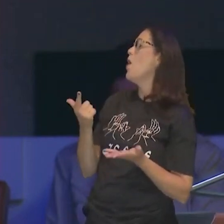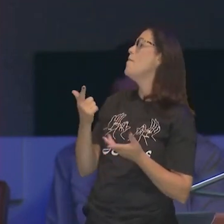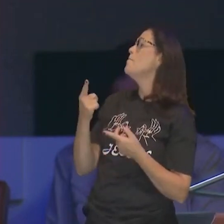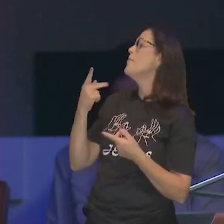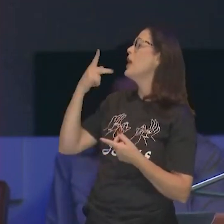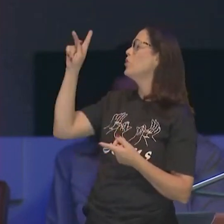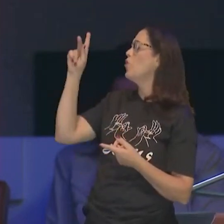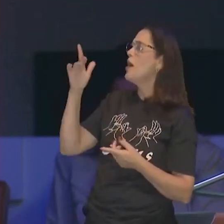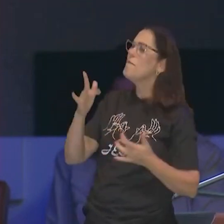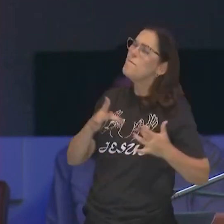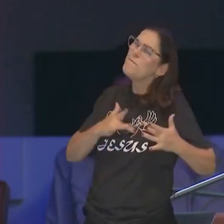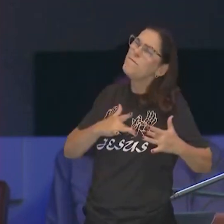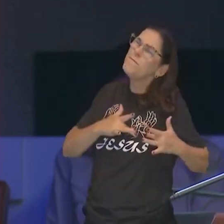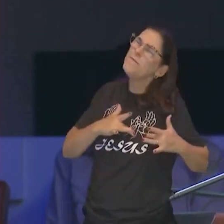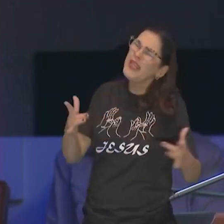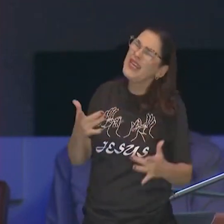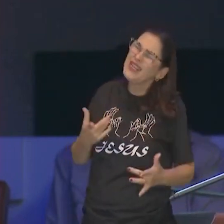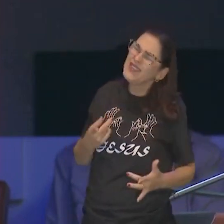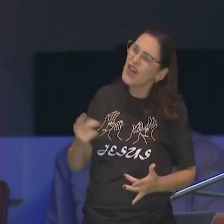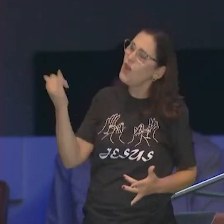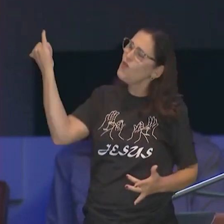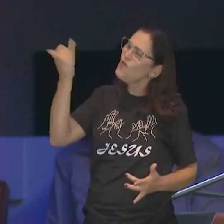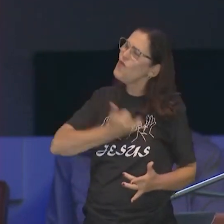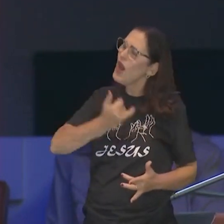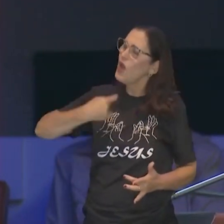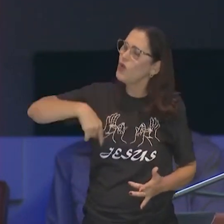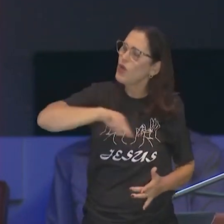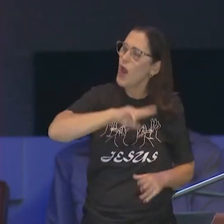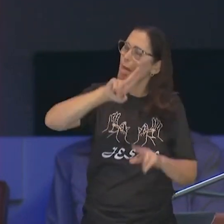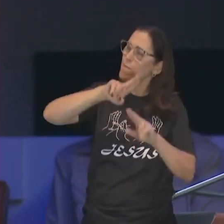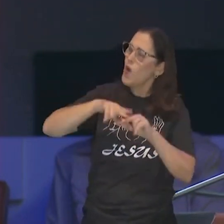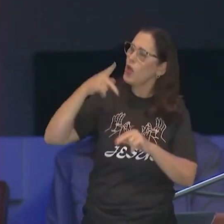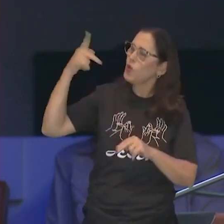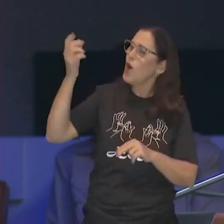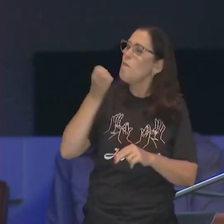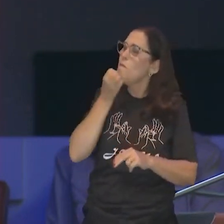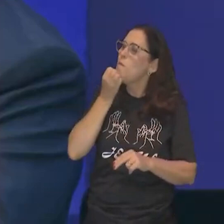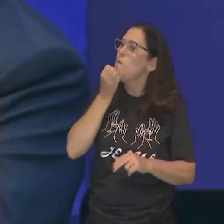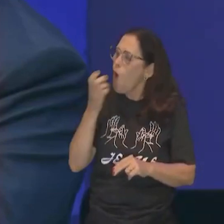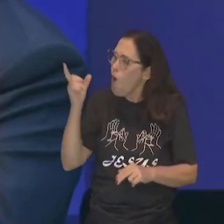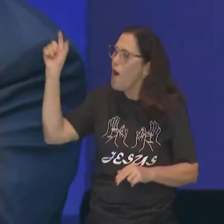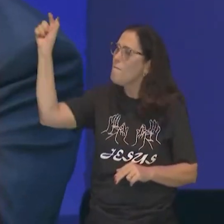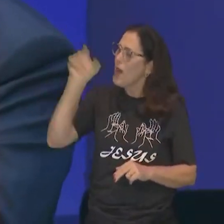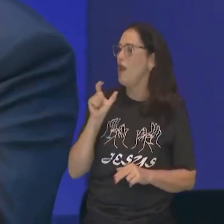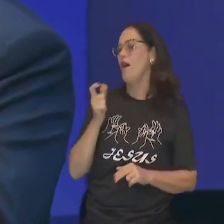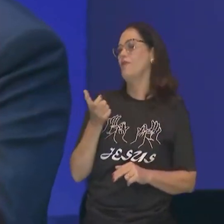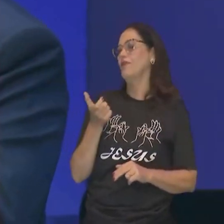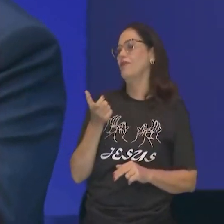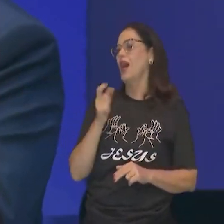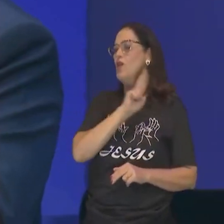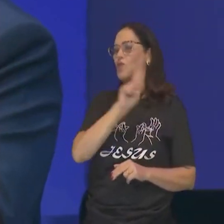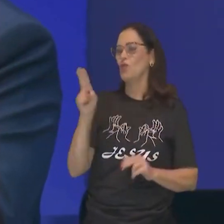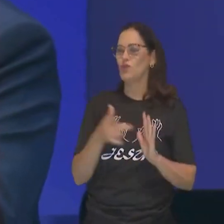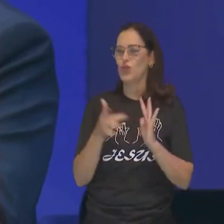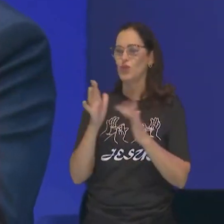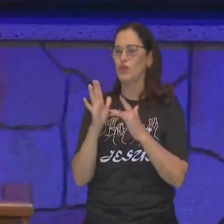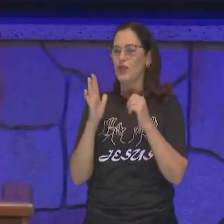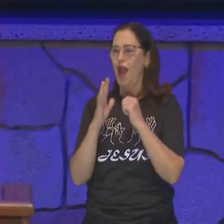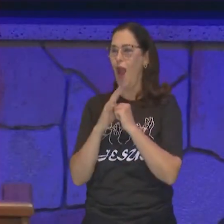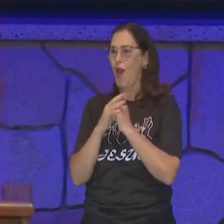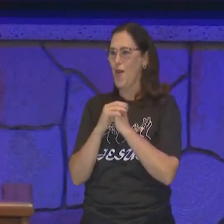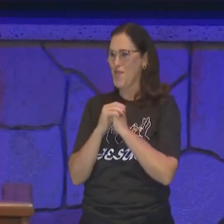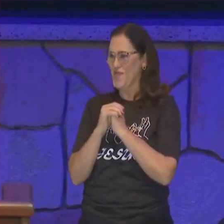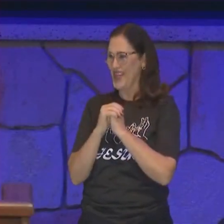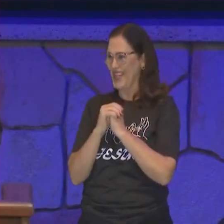infinita misericórdia, Deus, fala conosco por meio da Tua bendita palavra, em nome de